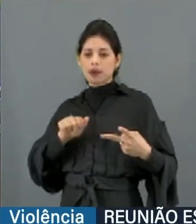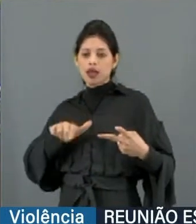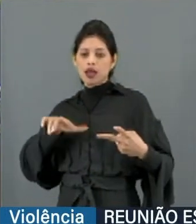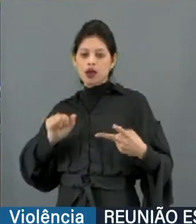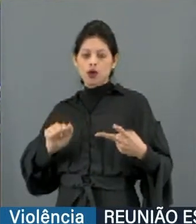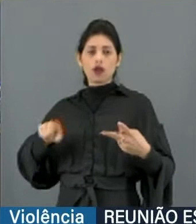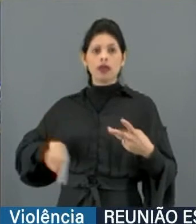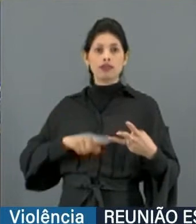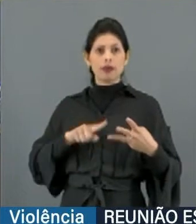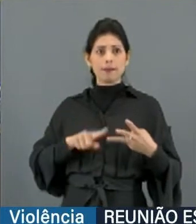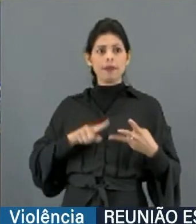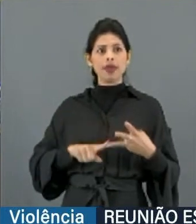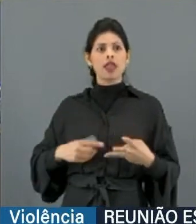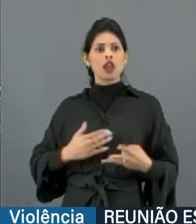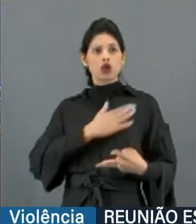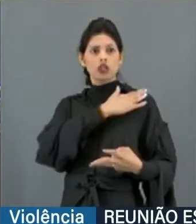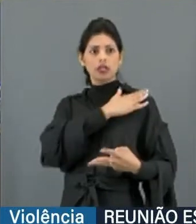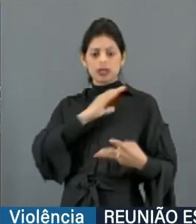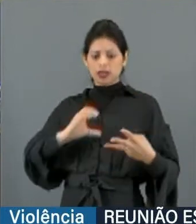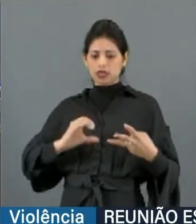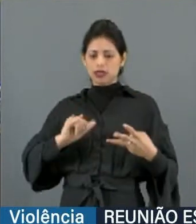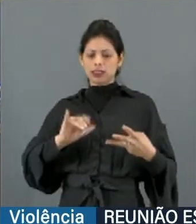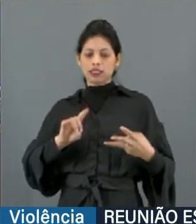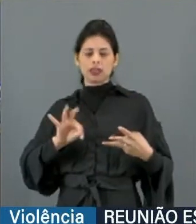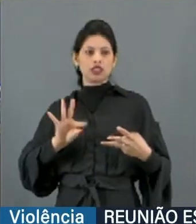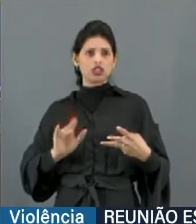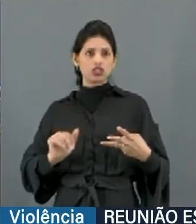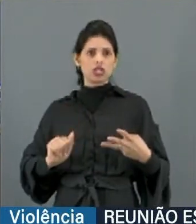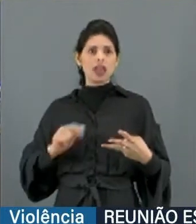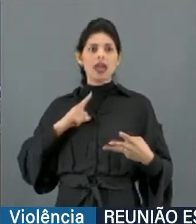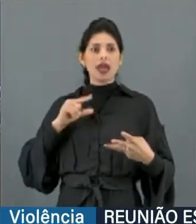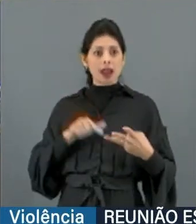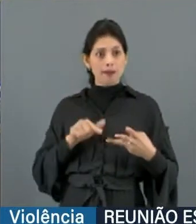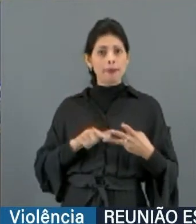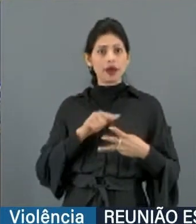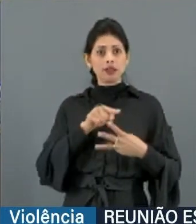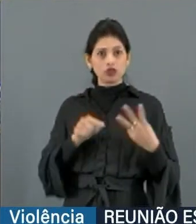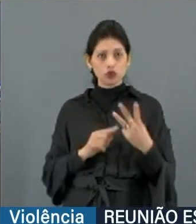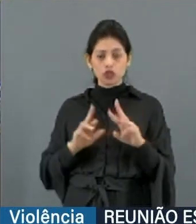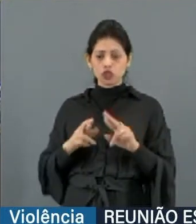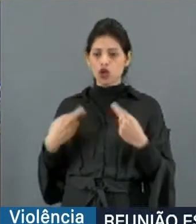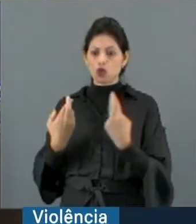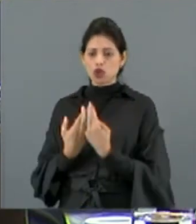Cíntia, que ocupava o cargo de subsecretária de Operações Integradas da Secretaria de Segurança. Nesta